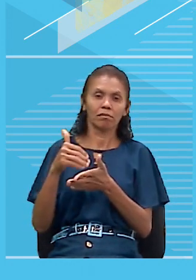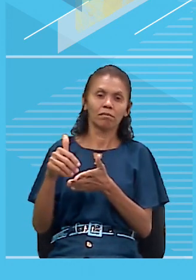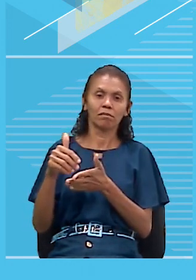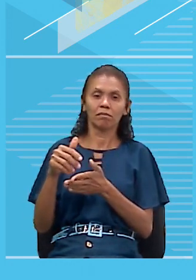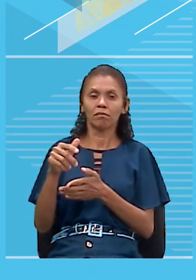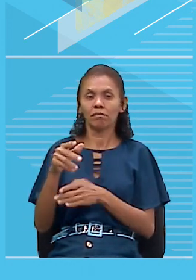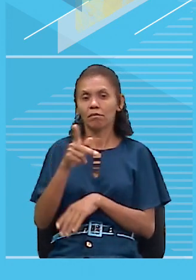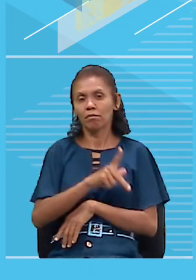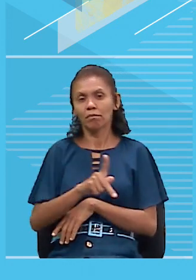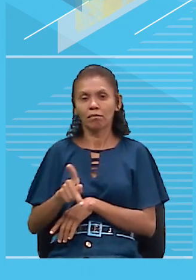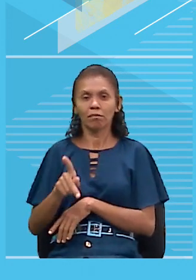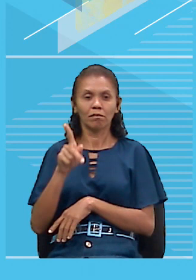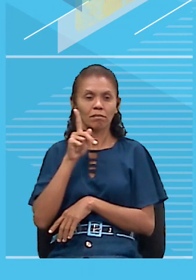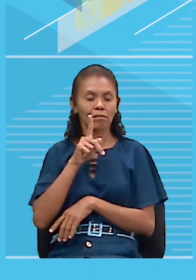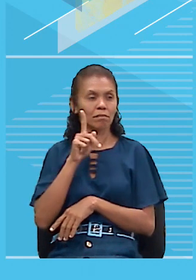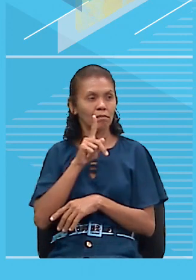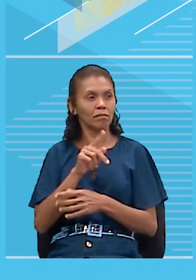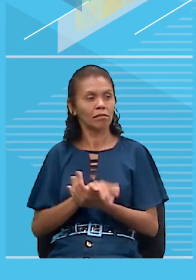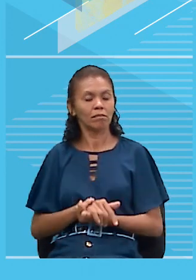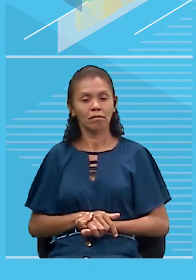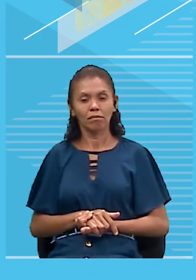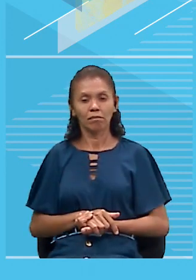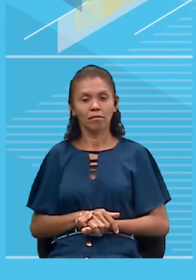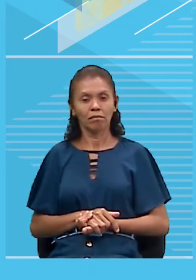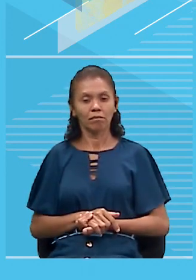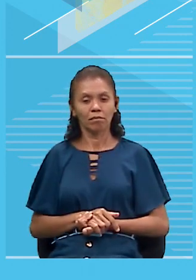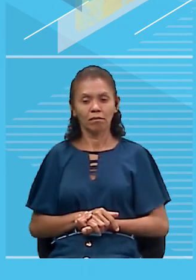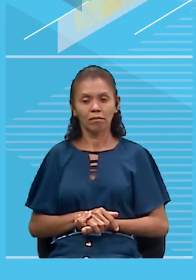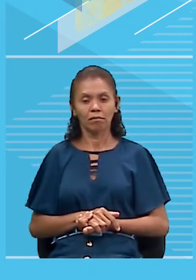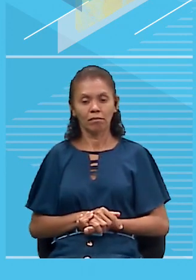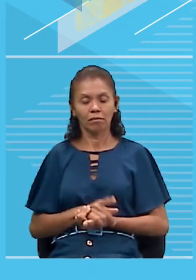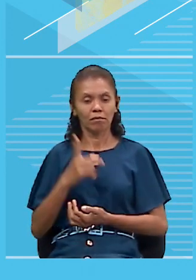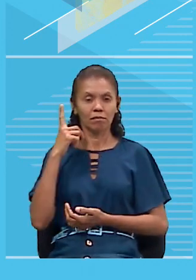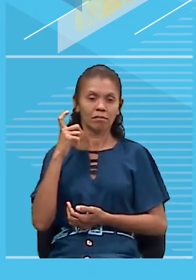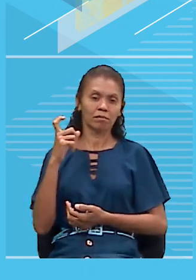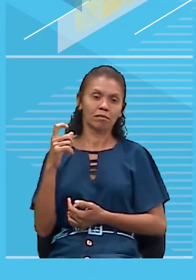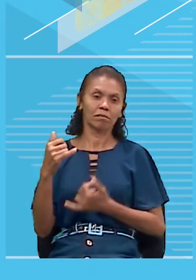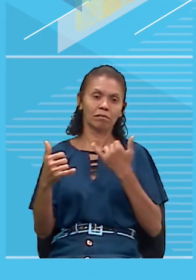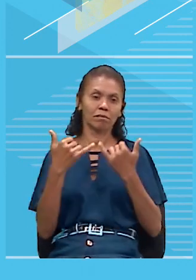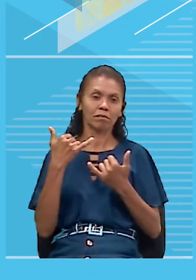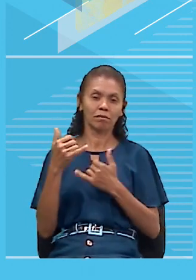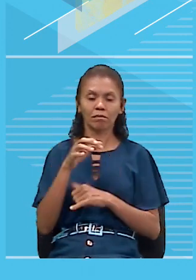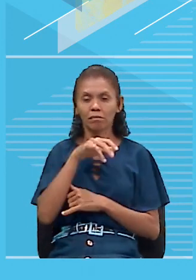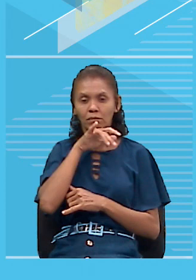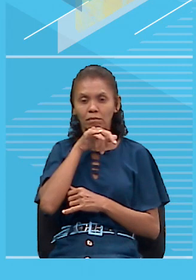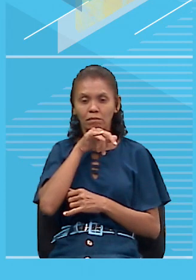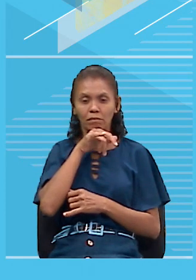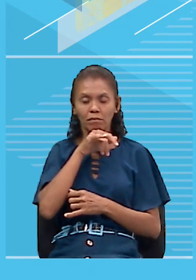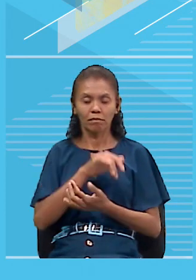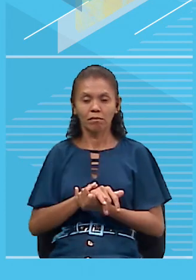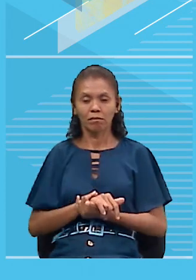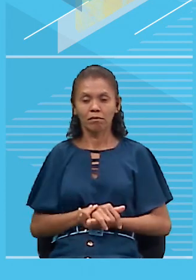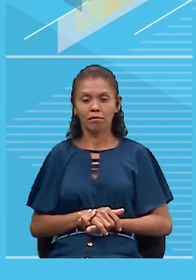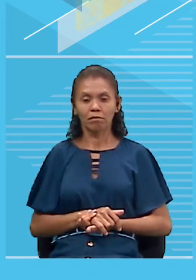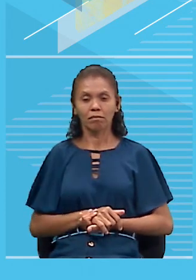obrigado Felipe também fala que o áudio tá ruim lá o que é que pode ser Daniel será que é o microfone aqui